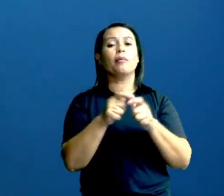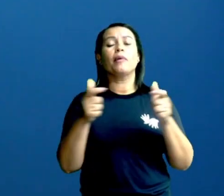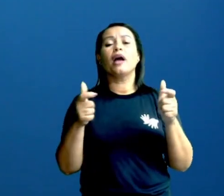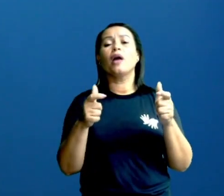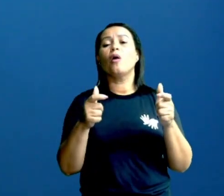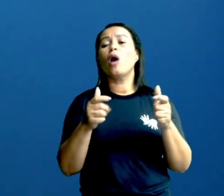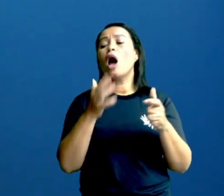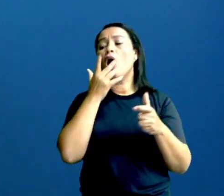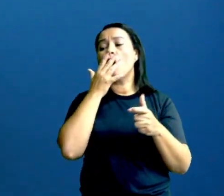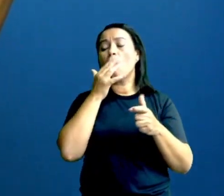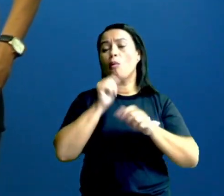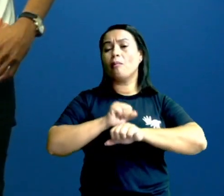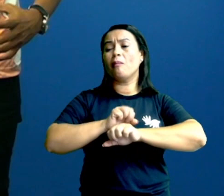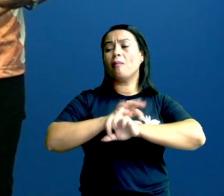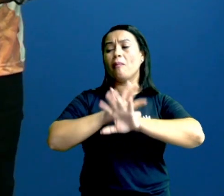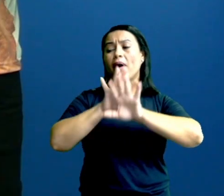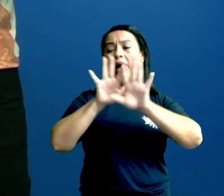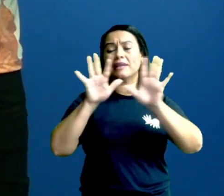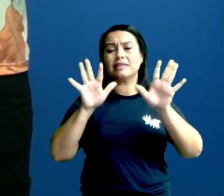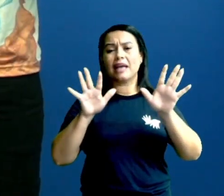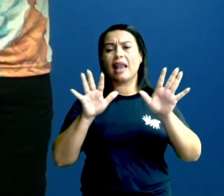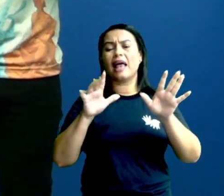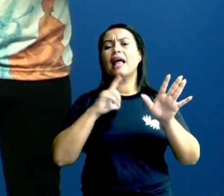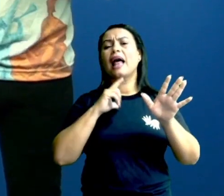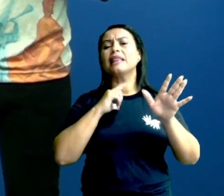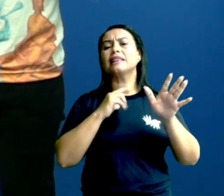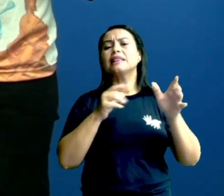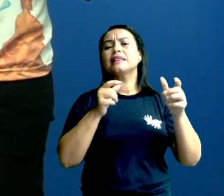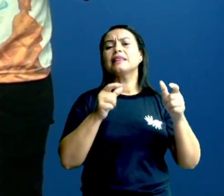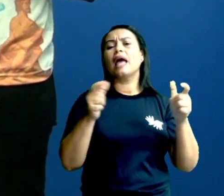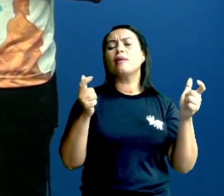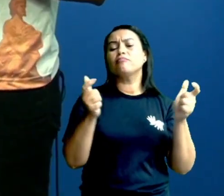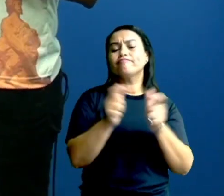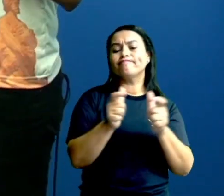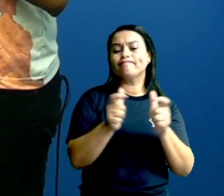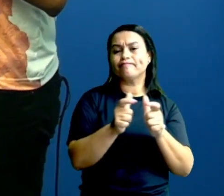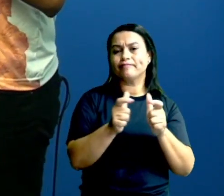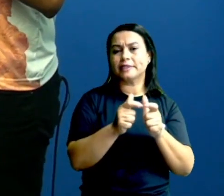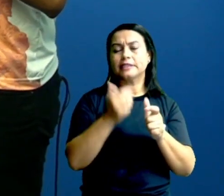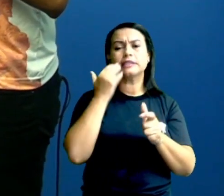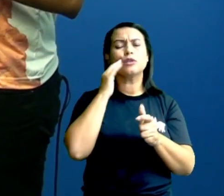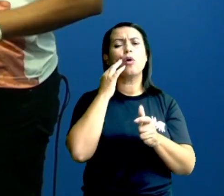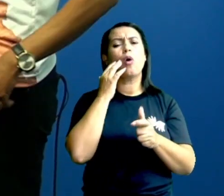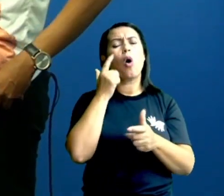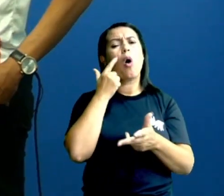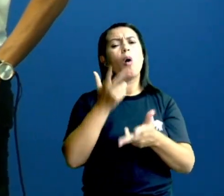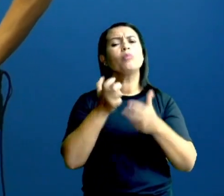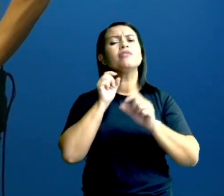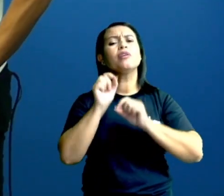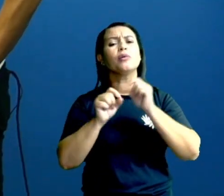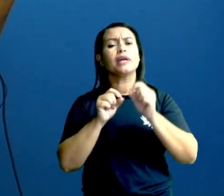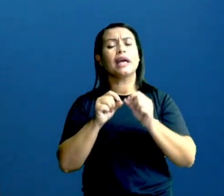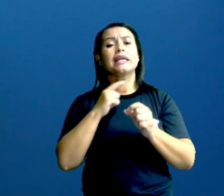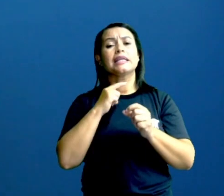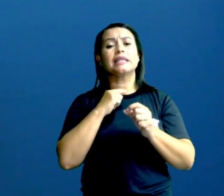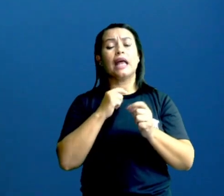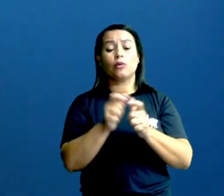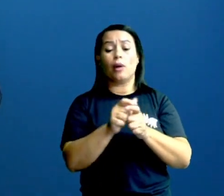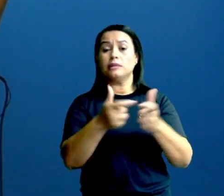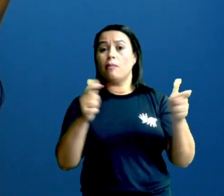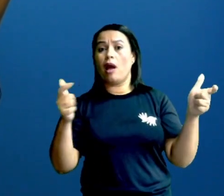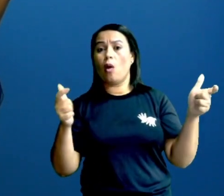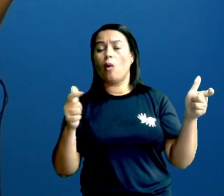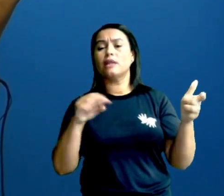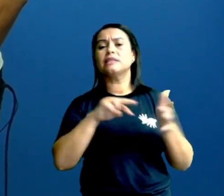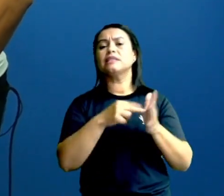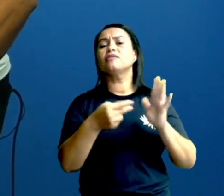área as áreas mais claras logicamente são as com pequena densidade demográfica o que é que a gente pode observar aqui que as maiores densidades